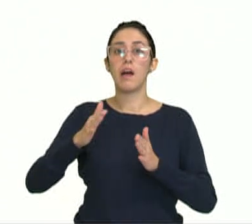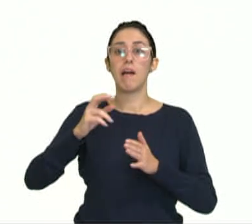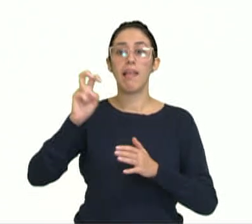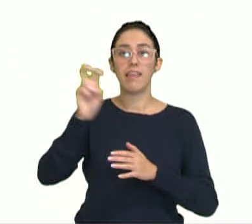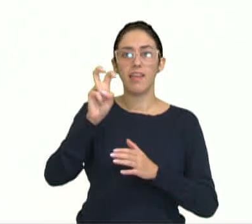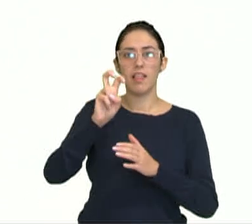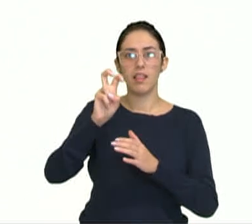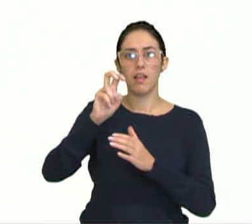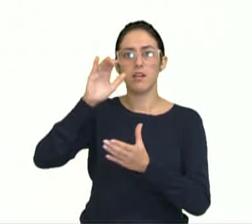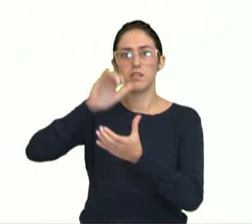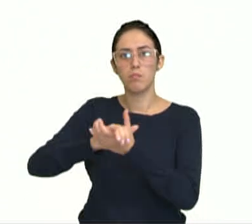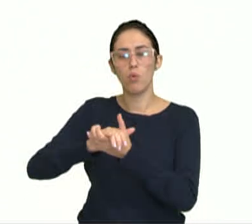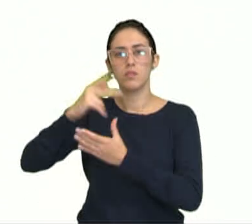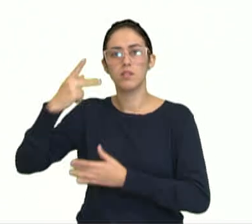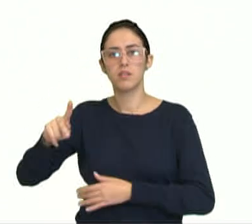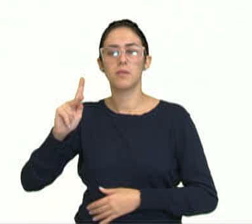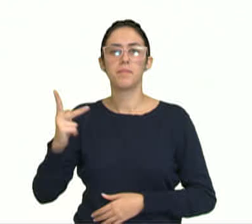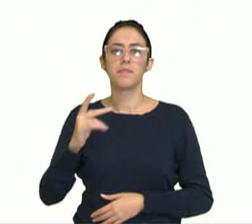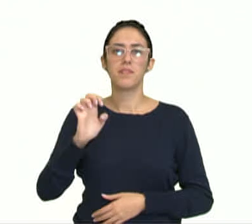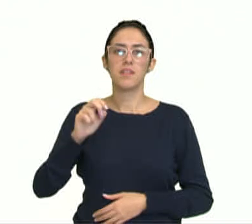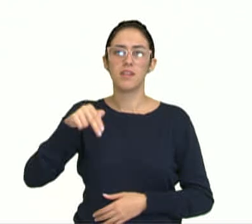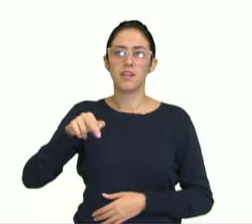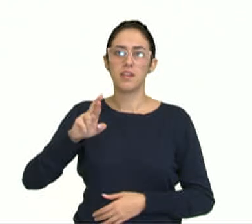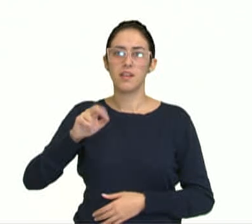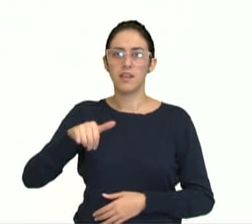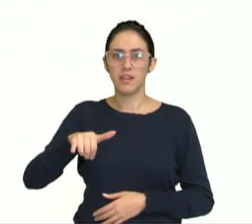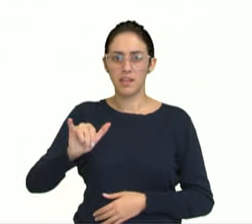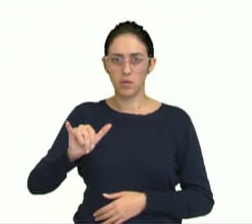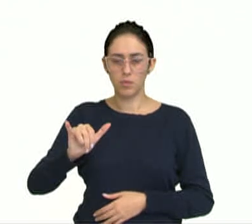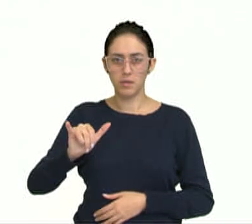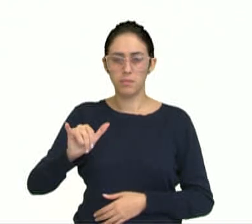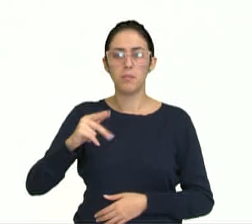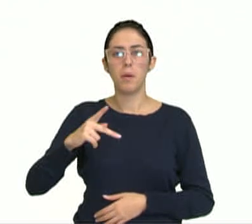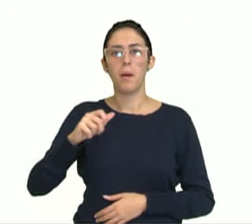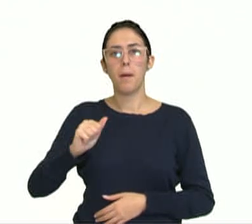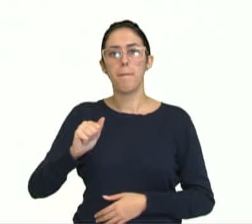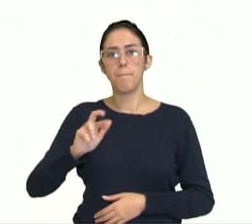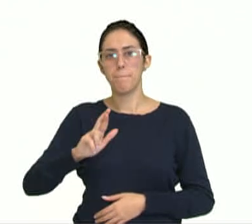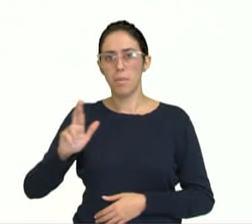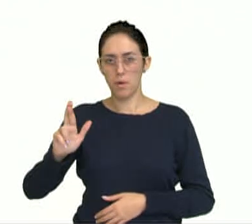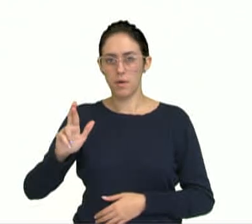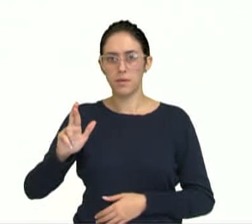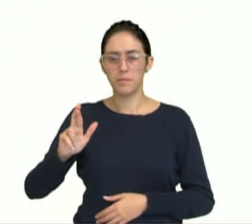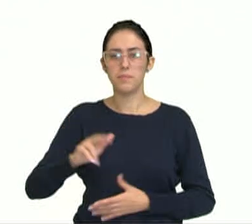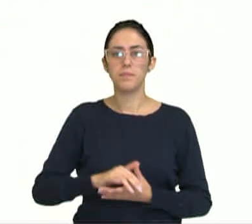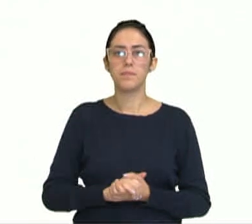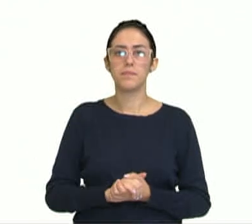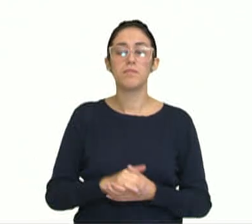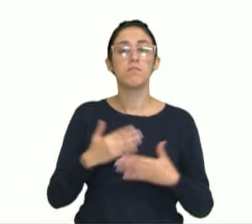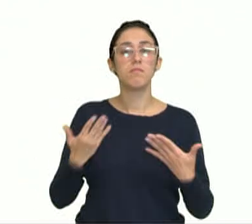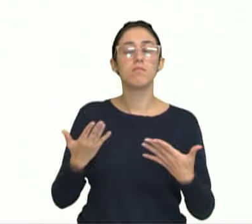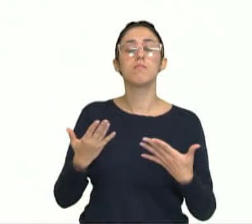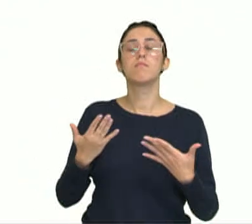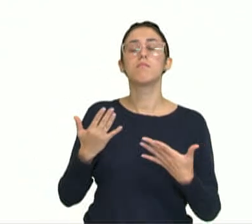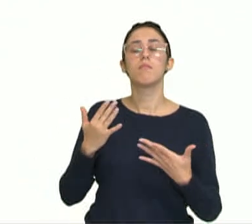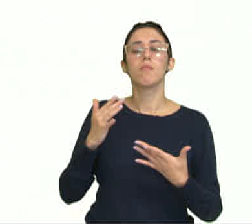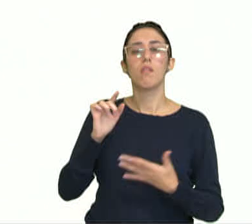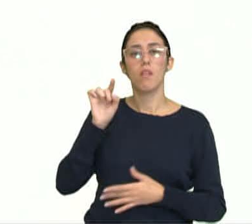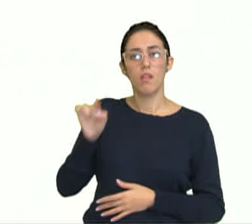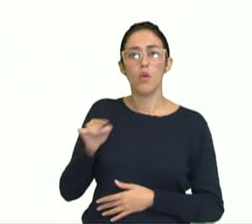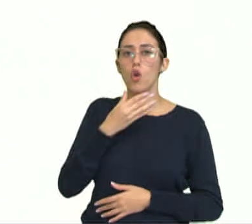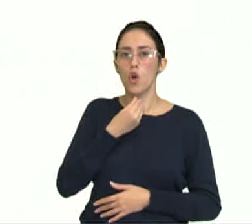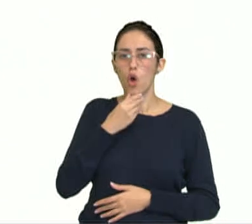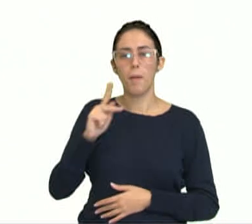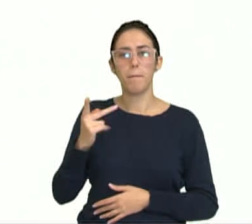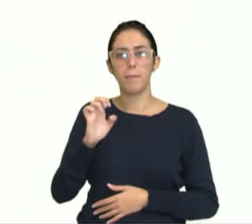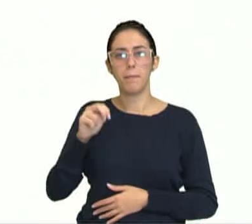Catherine Parr é a sexta. A quinta esposa dele foi decapitada. E daí então Henry, ele decidiu esperar por mais de um